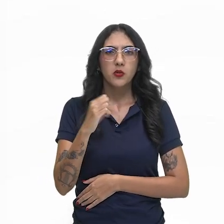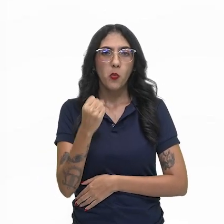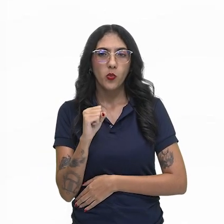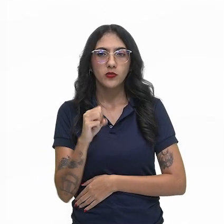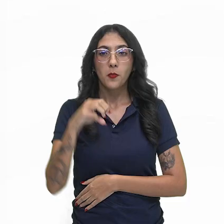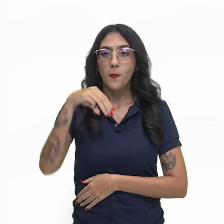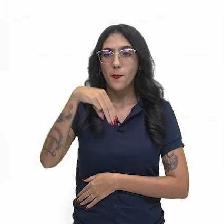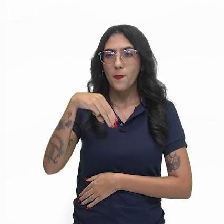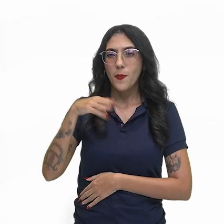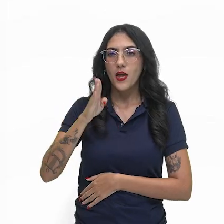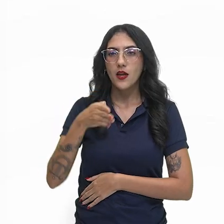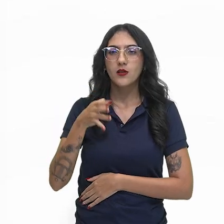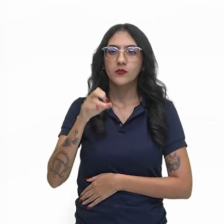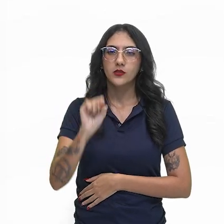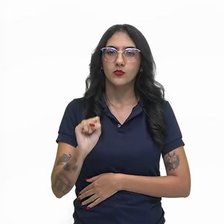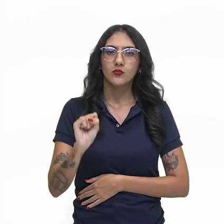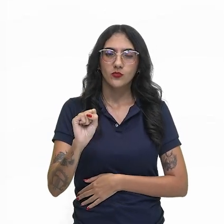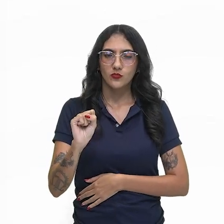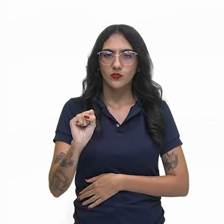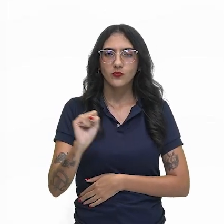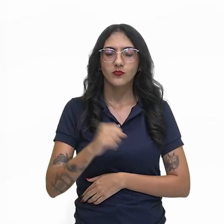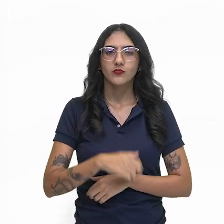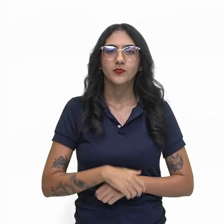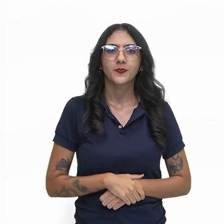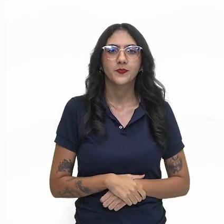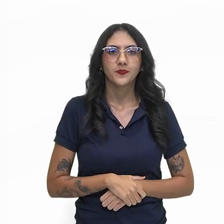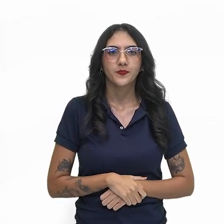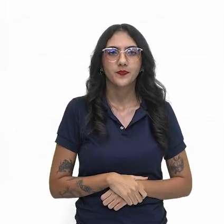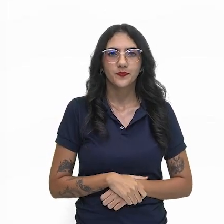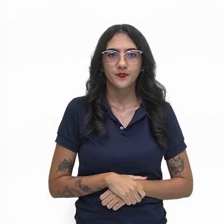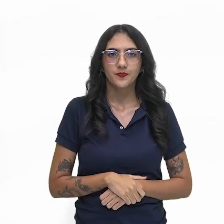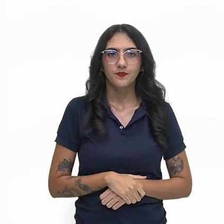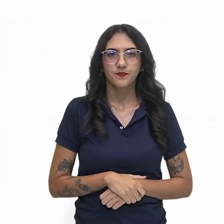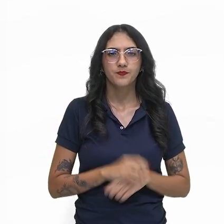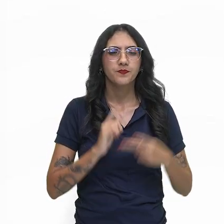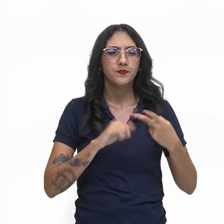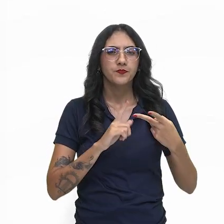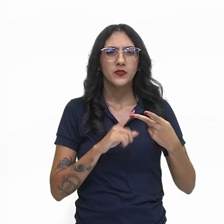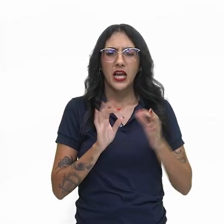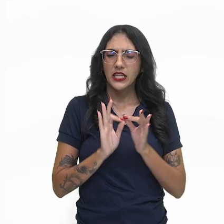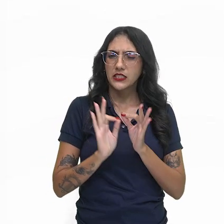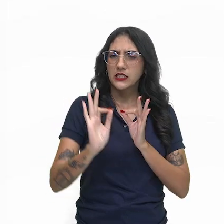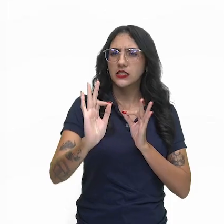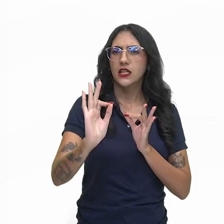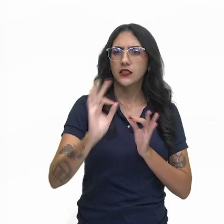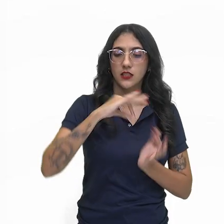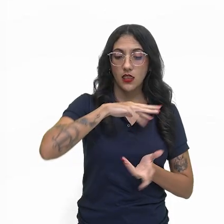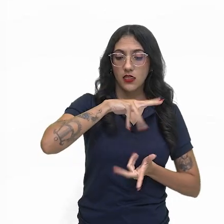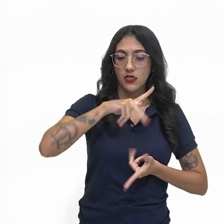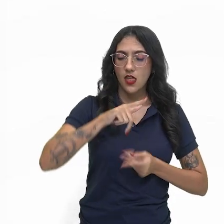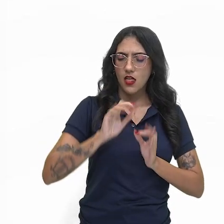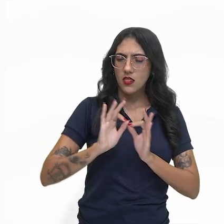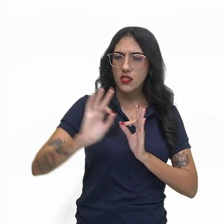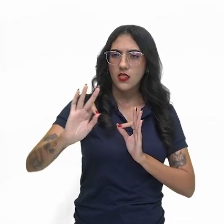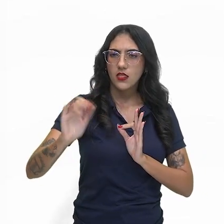299.792.458 metros por segundo. Distância média da Terra até o Sol,